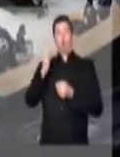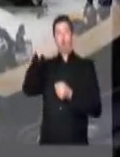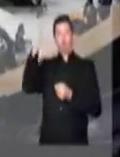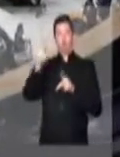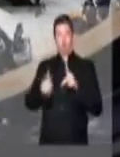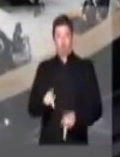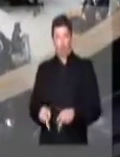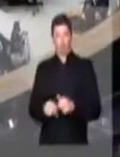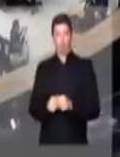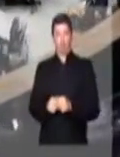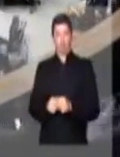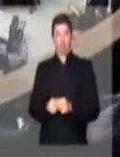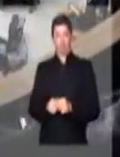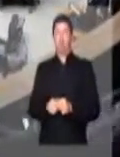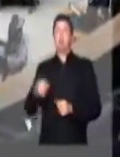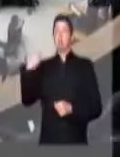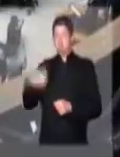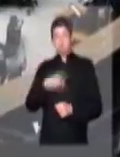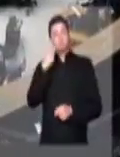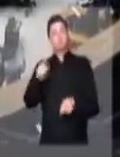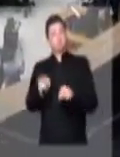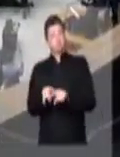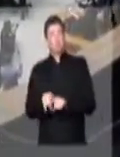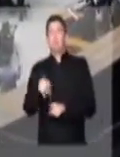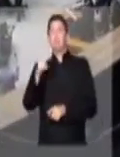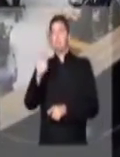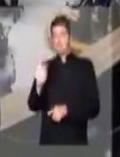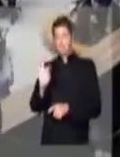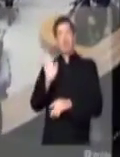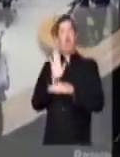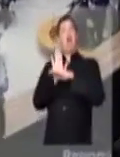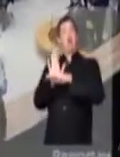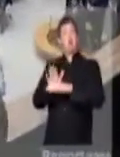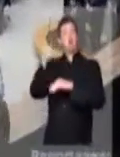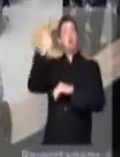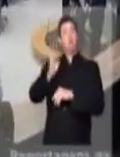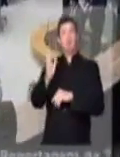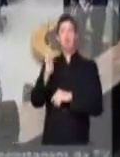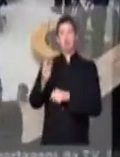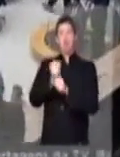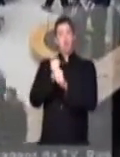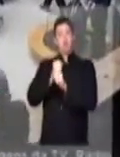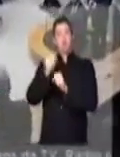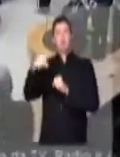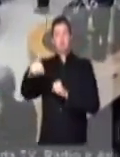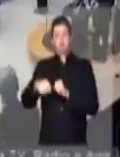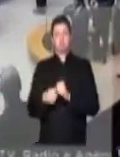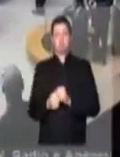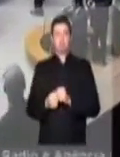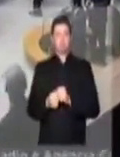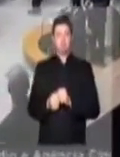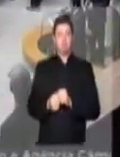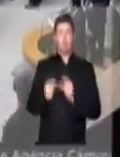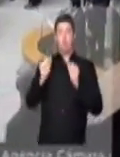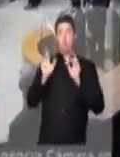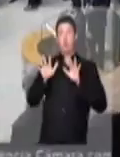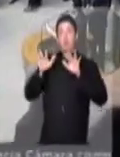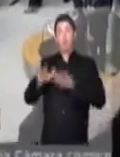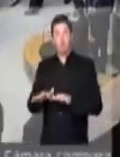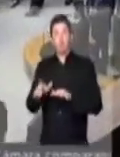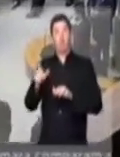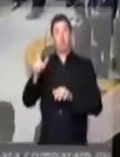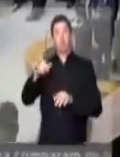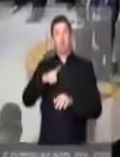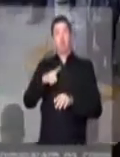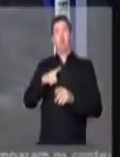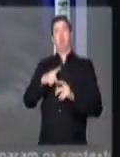povo. É inegável que o PT ajudou o país ao longo desses anos. Seu grande legado foi firmar